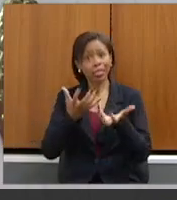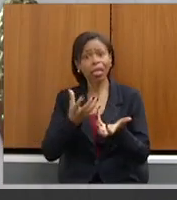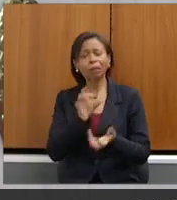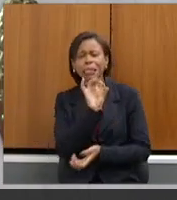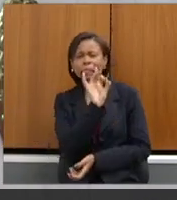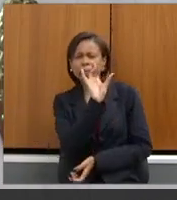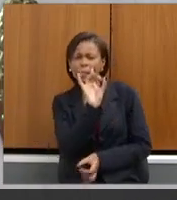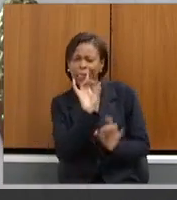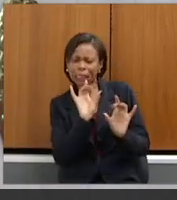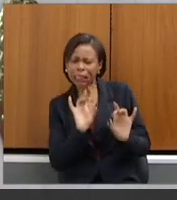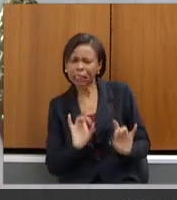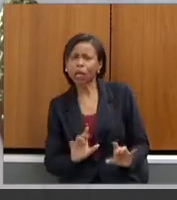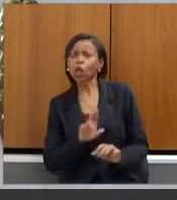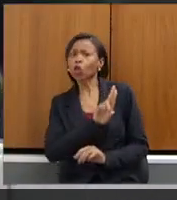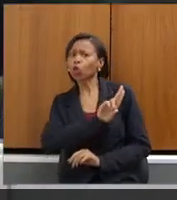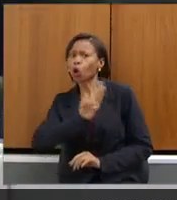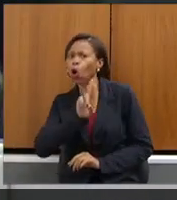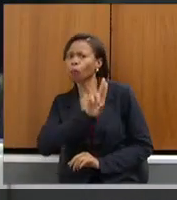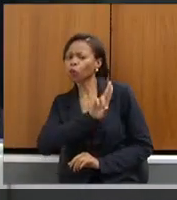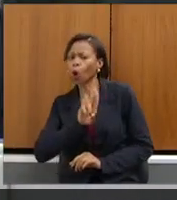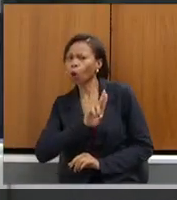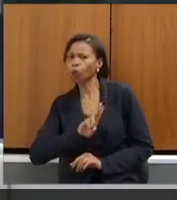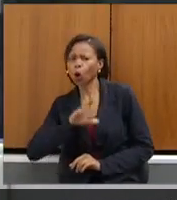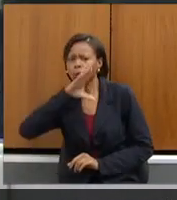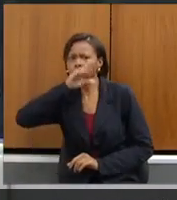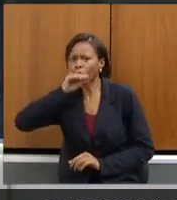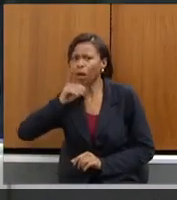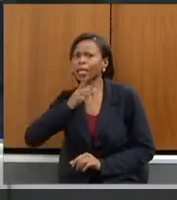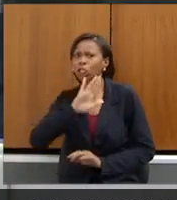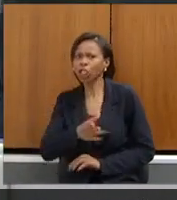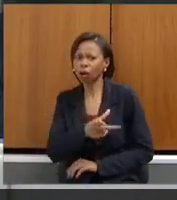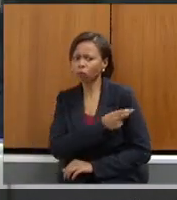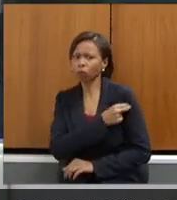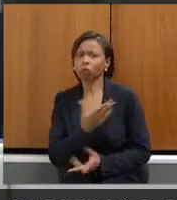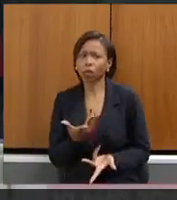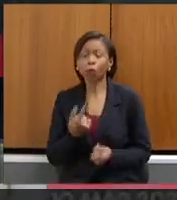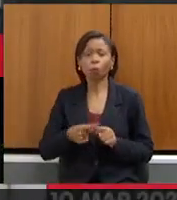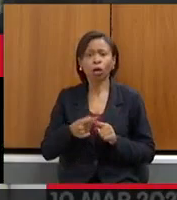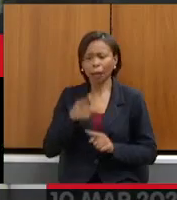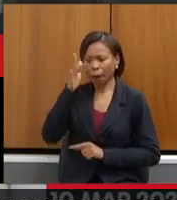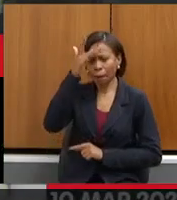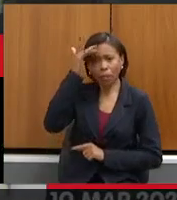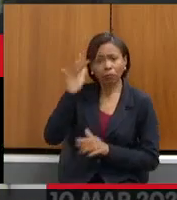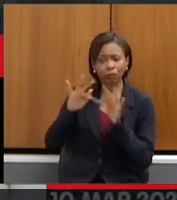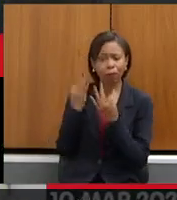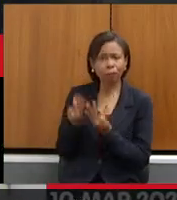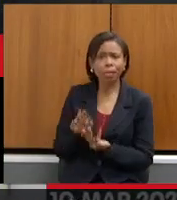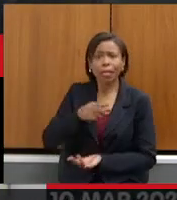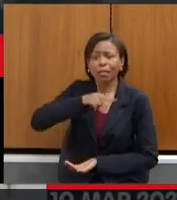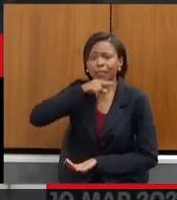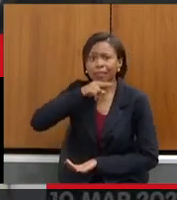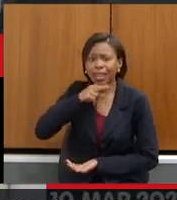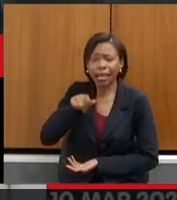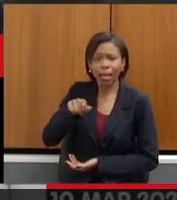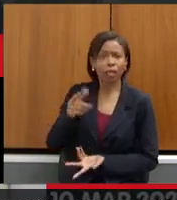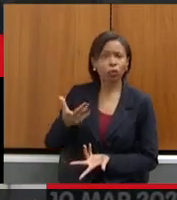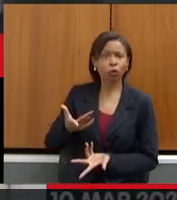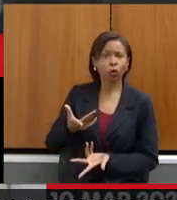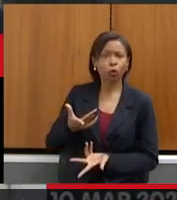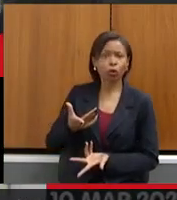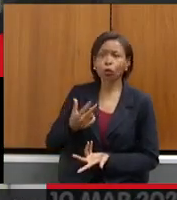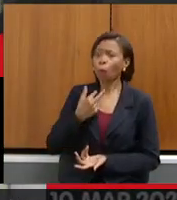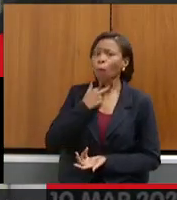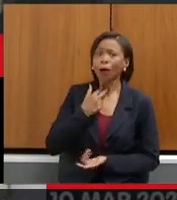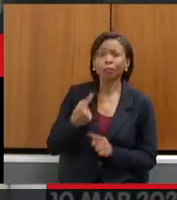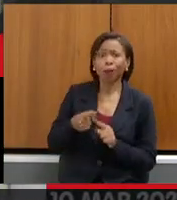não é possível que aquela senhora que não pode ver os seus netos Continue assim e uma casta que se